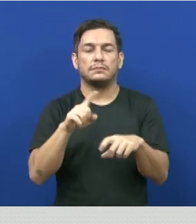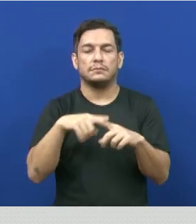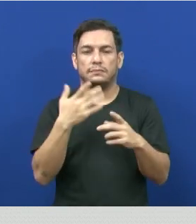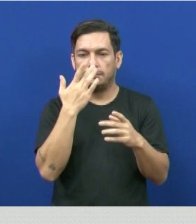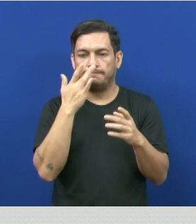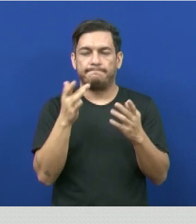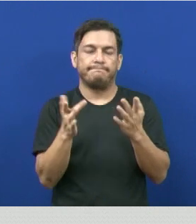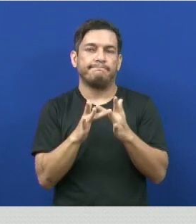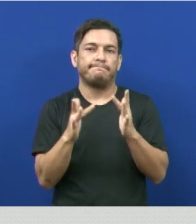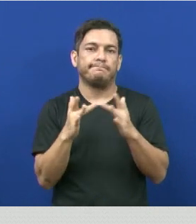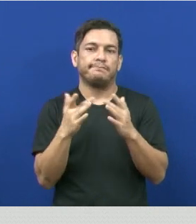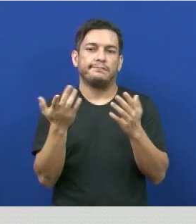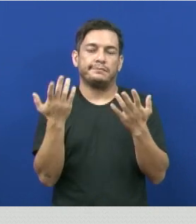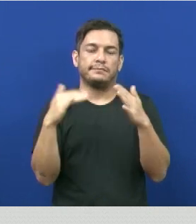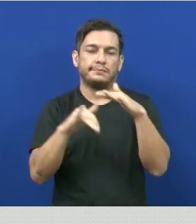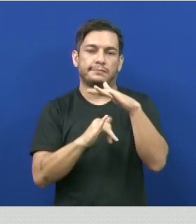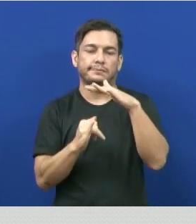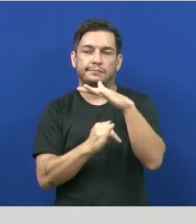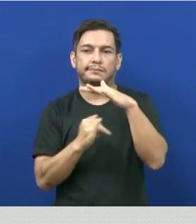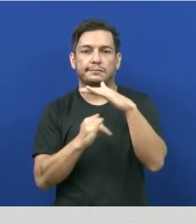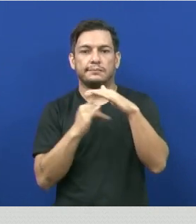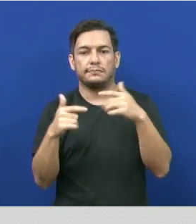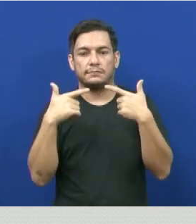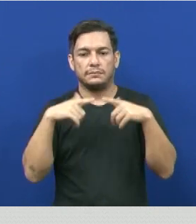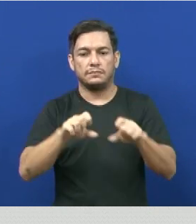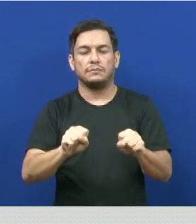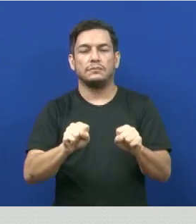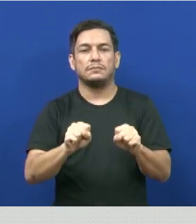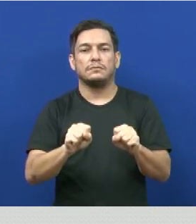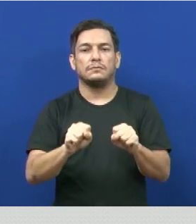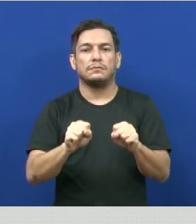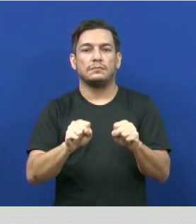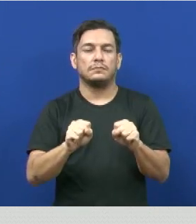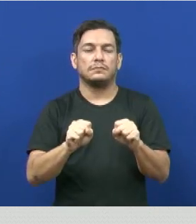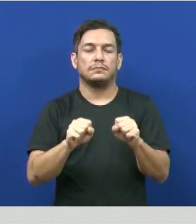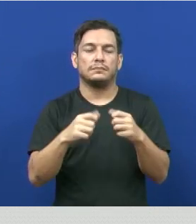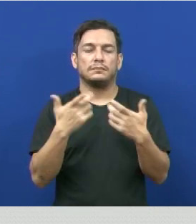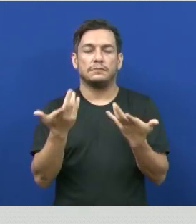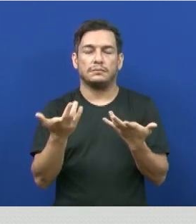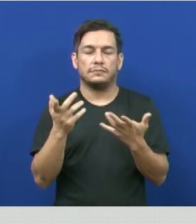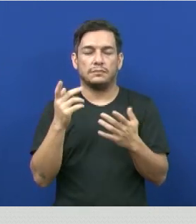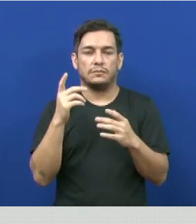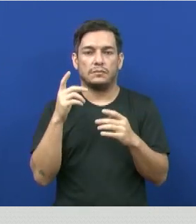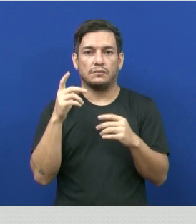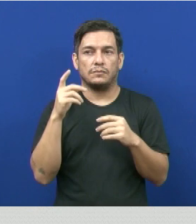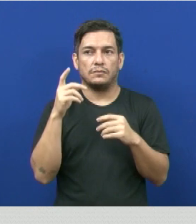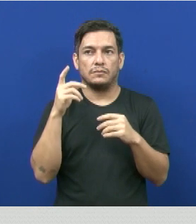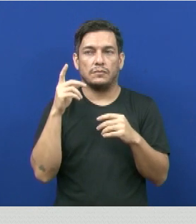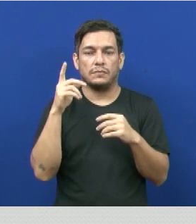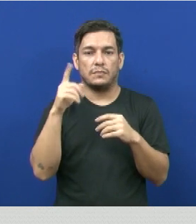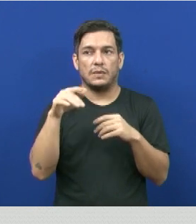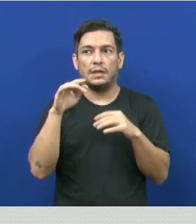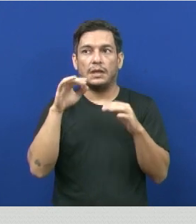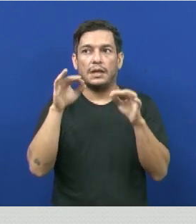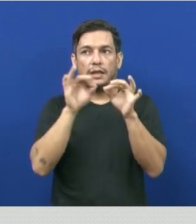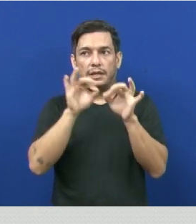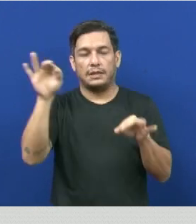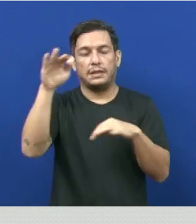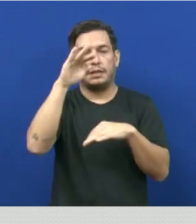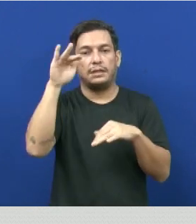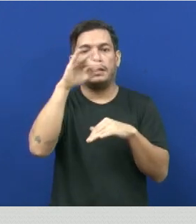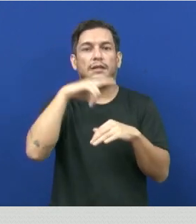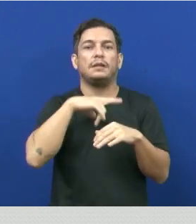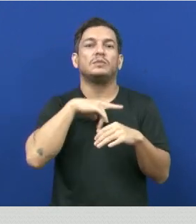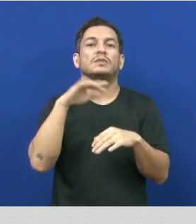mais íntima na menos formalidade ou seja na linguagem menos informal lá no alto da da linha nós